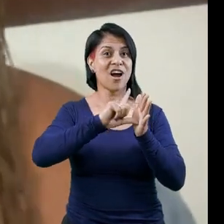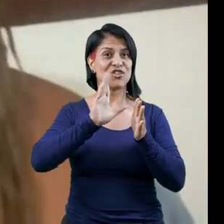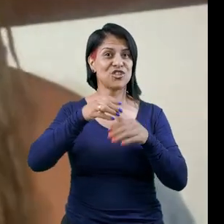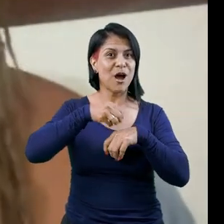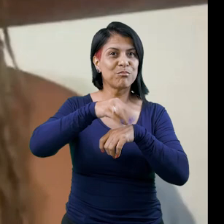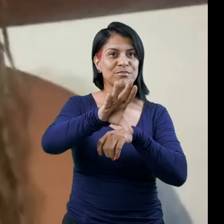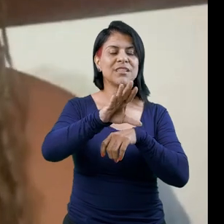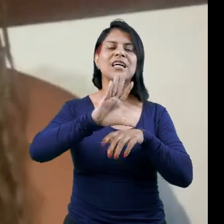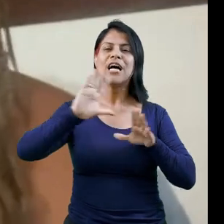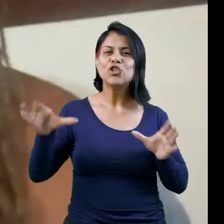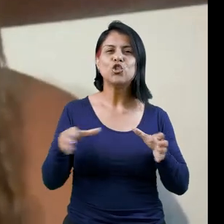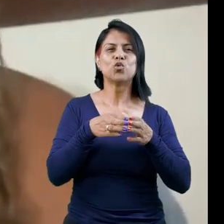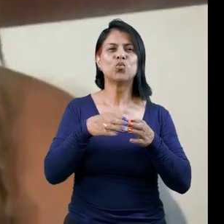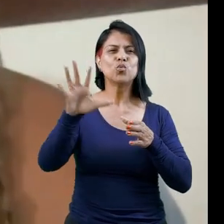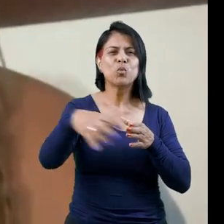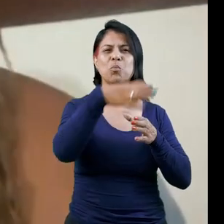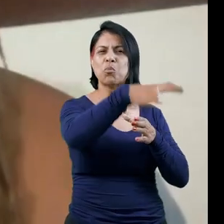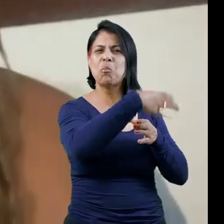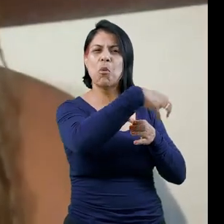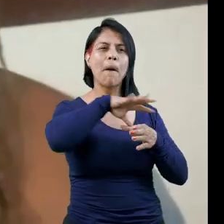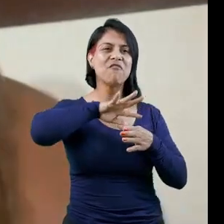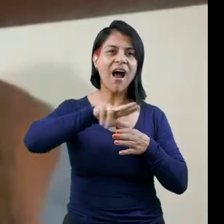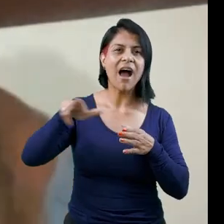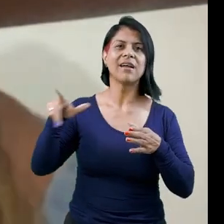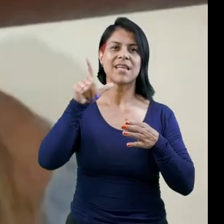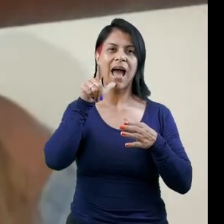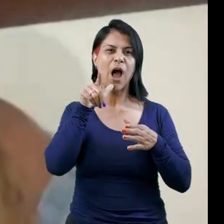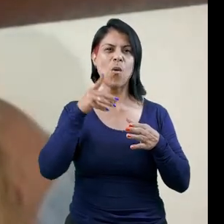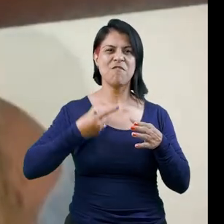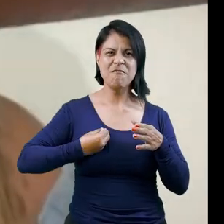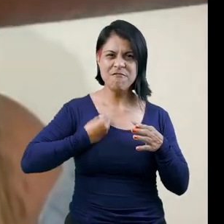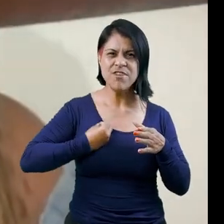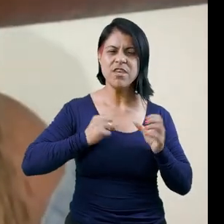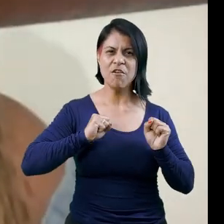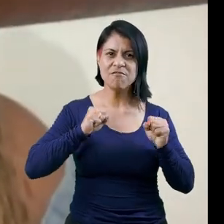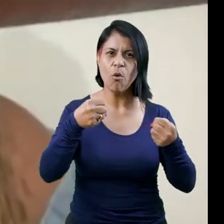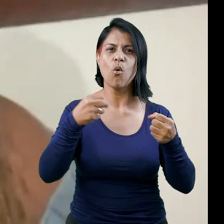um ajuntamento de muita água mesmo, de muita vida.